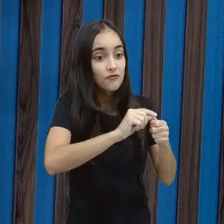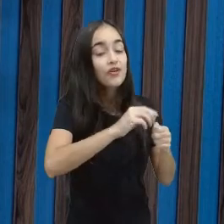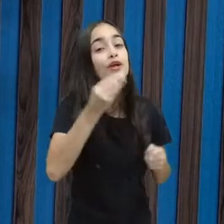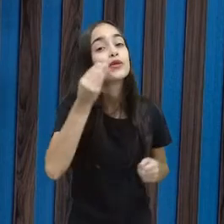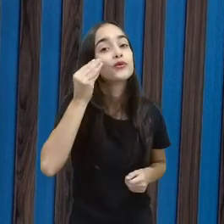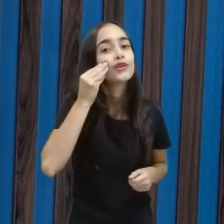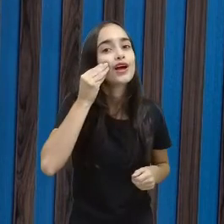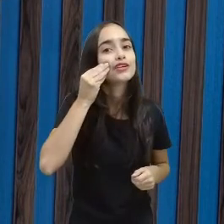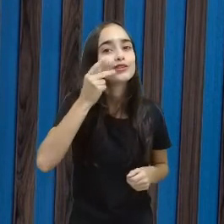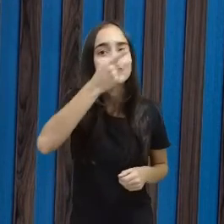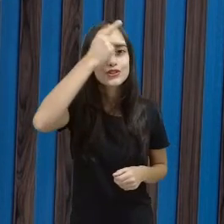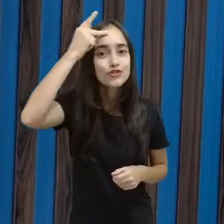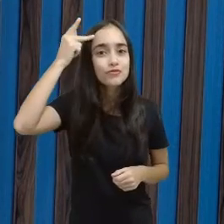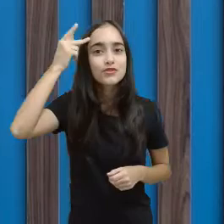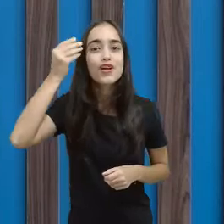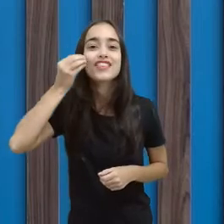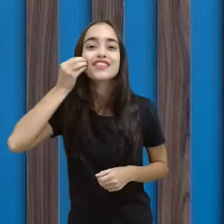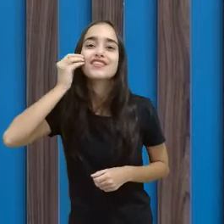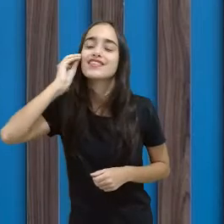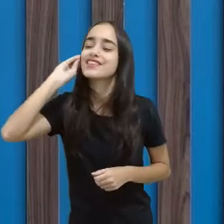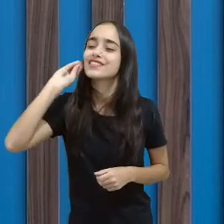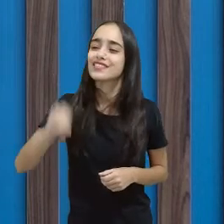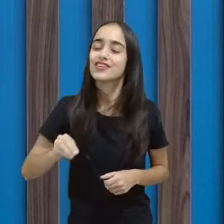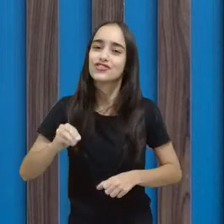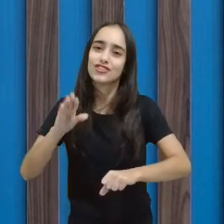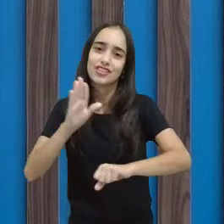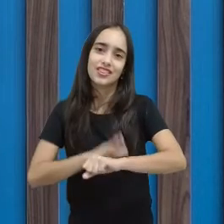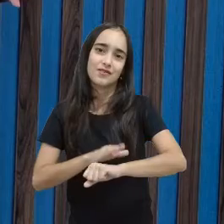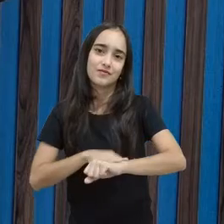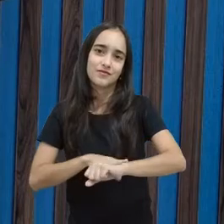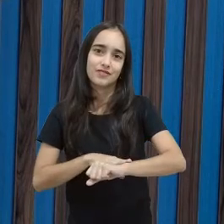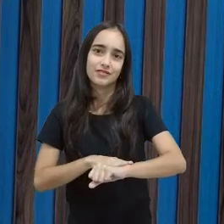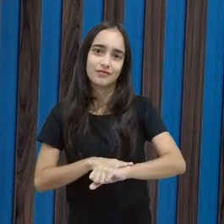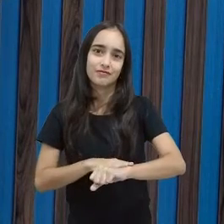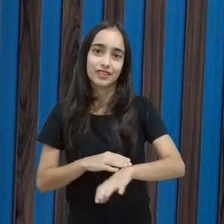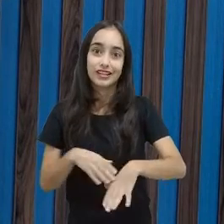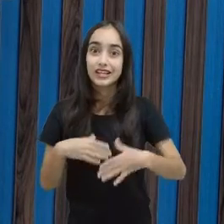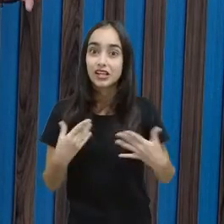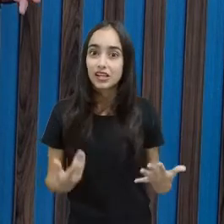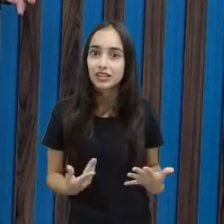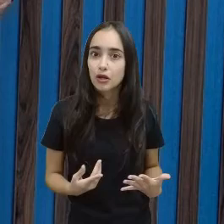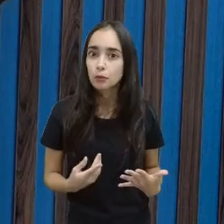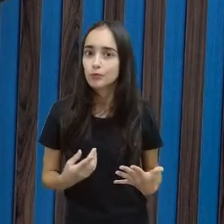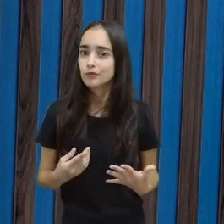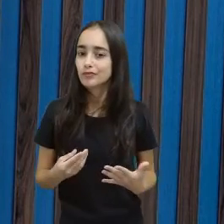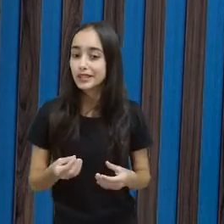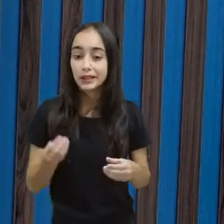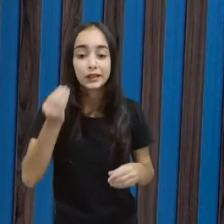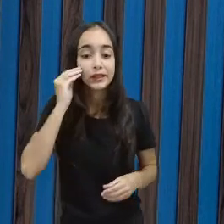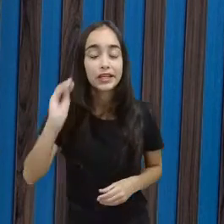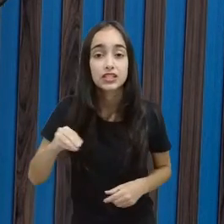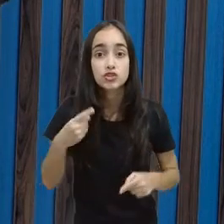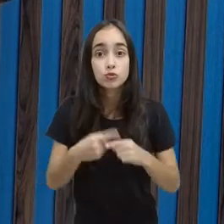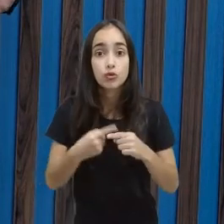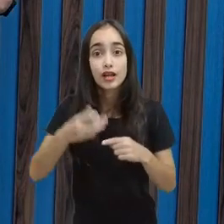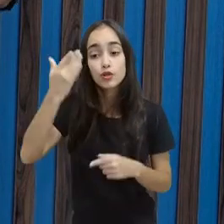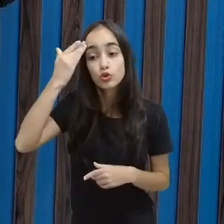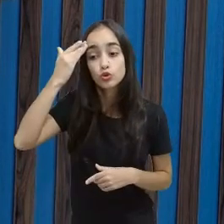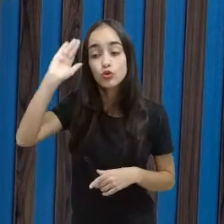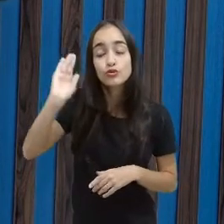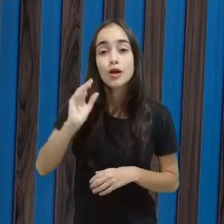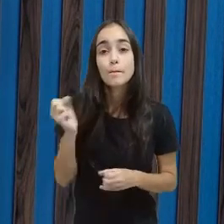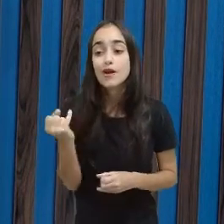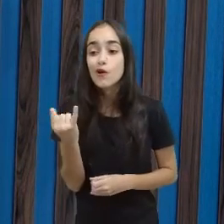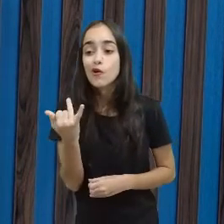galera desiste, olha. Sim. A galera desiste porque diz, não, a gente não sabe quantas bombas esse pessoal tem, a gente joga sobre eles, mas se eles tiverem